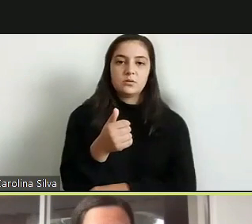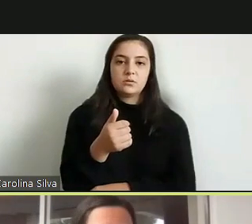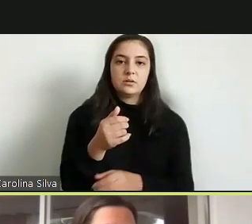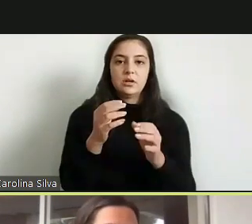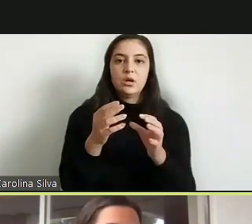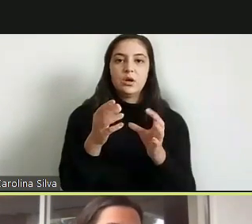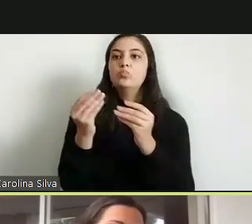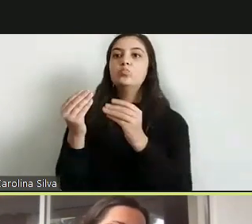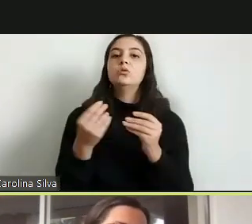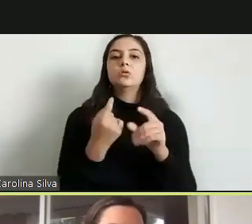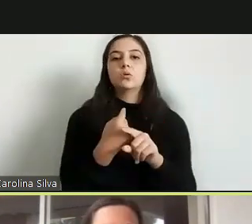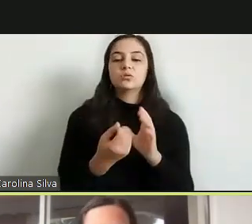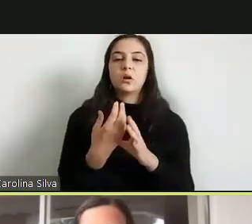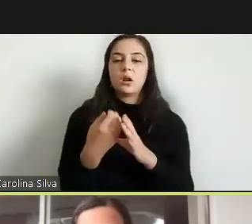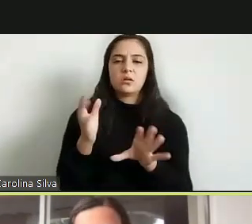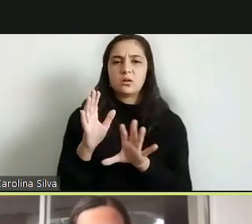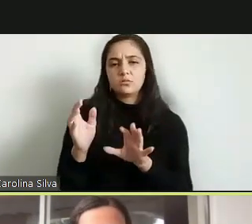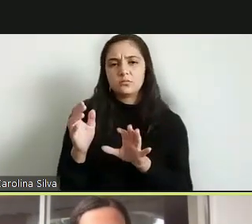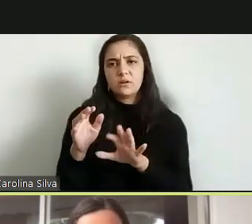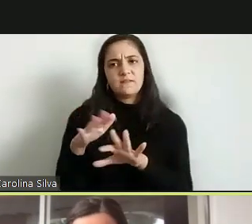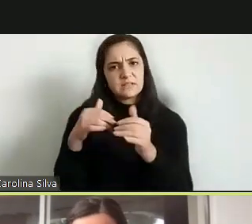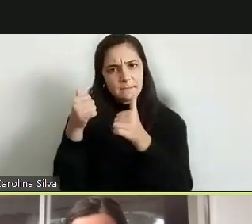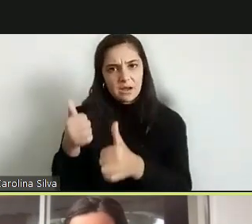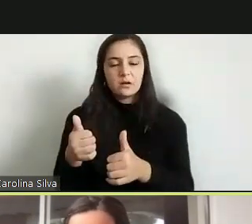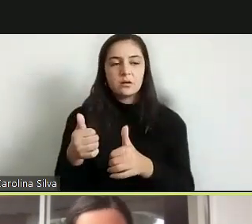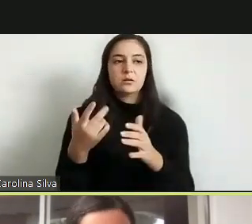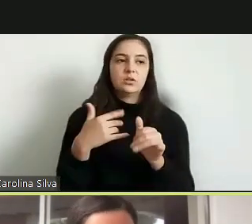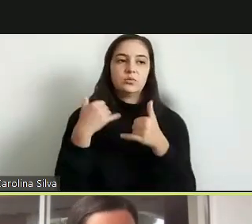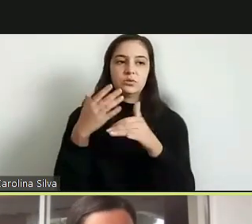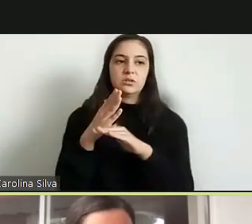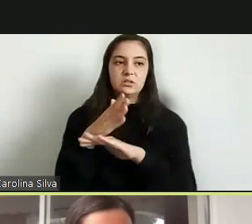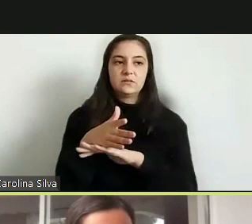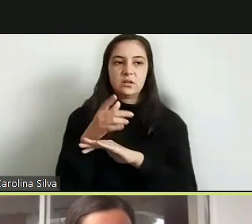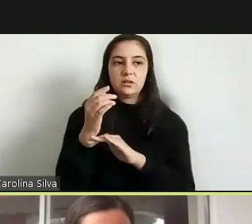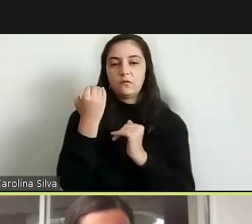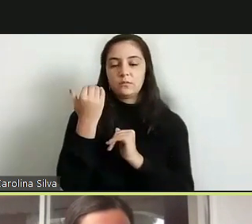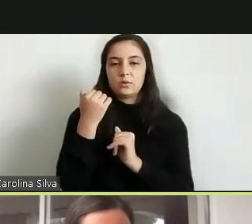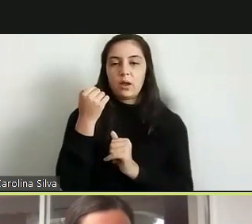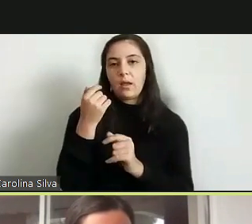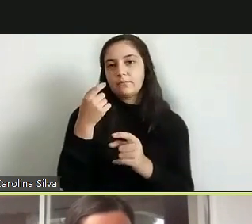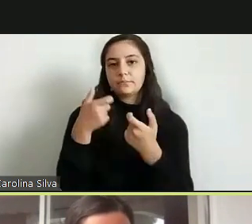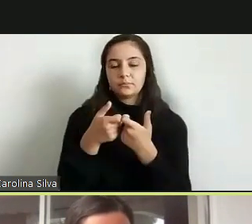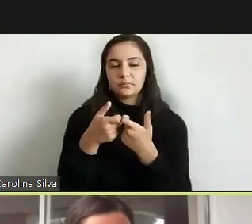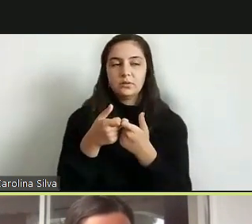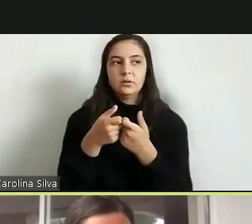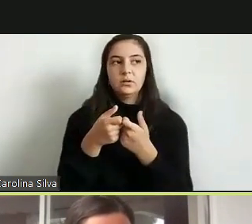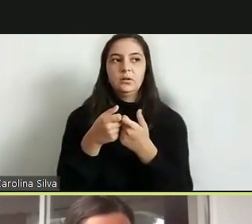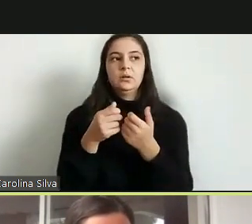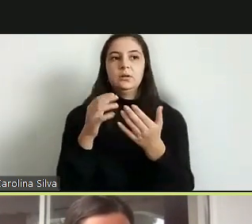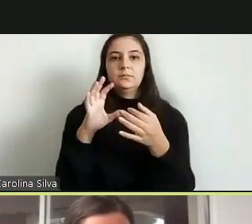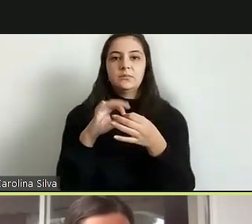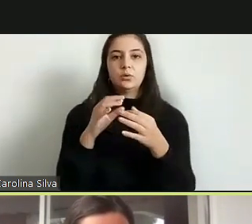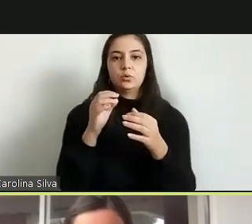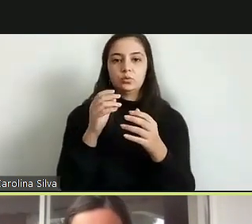muitos. E depois a acessibilidade de informação é chave. Também há não assim tanto tempo participei no processo de